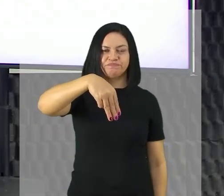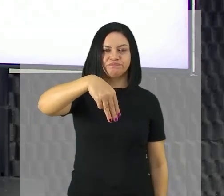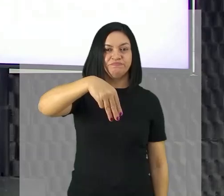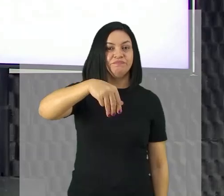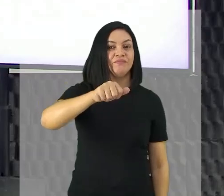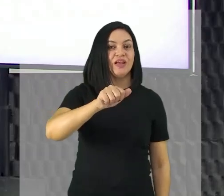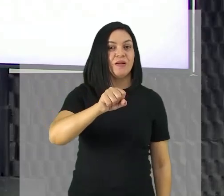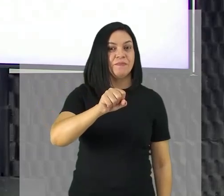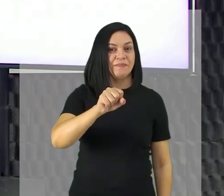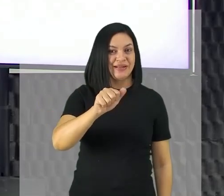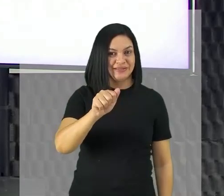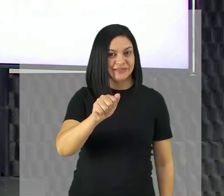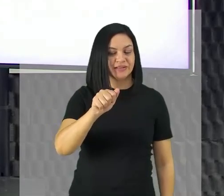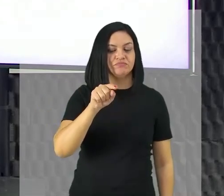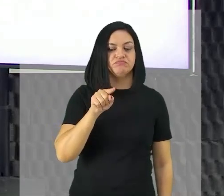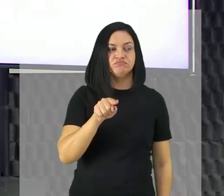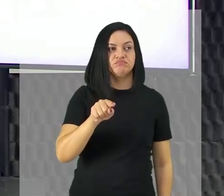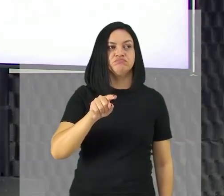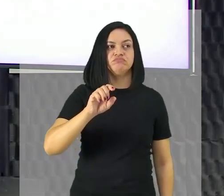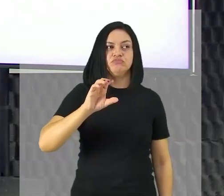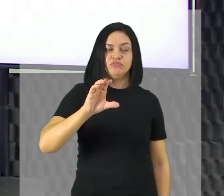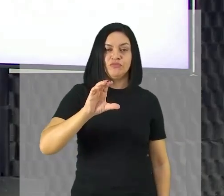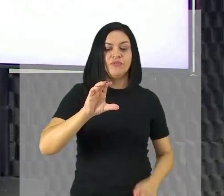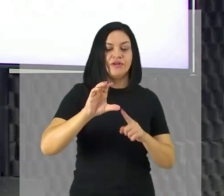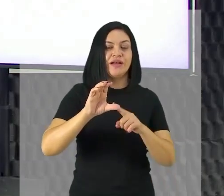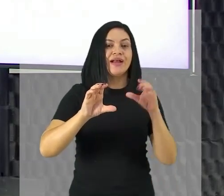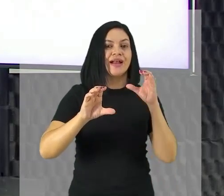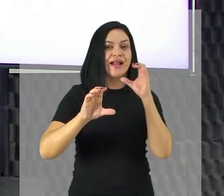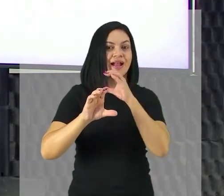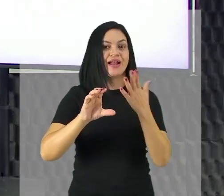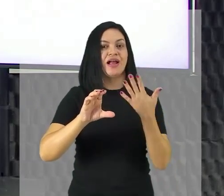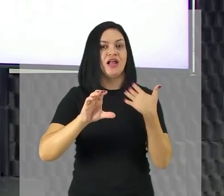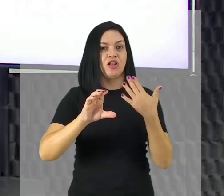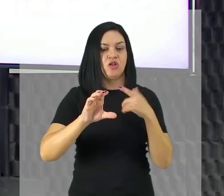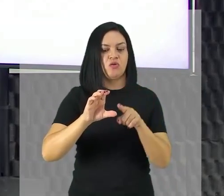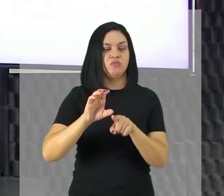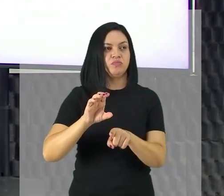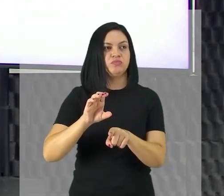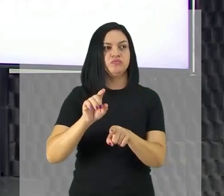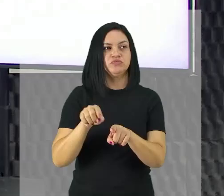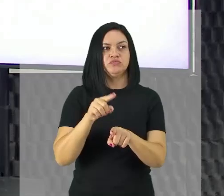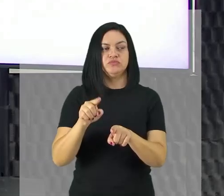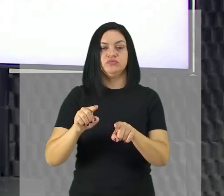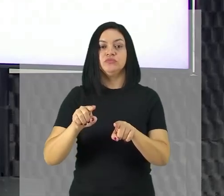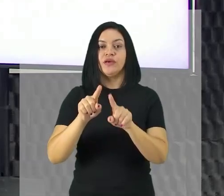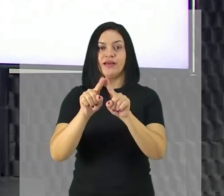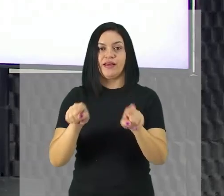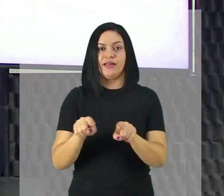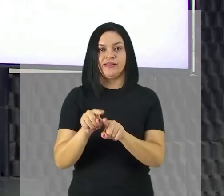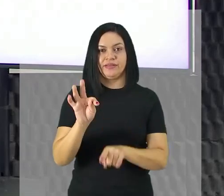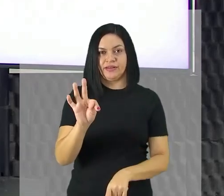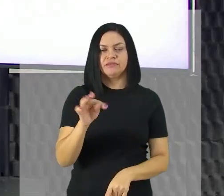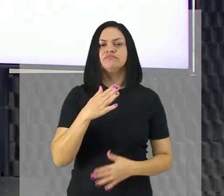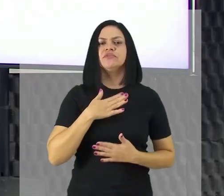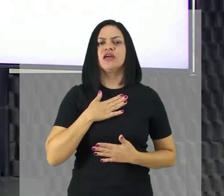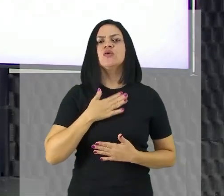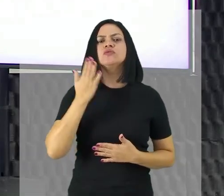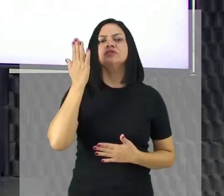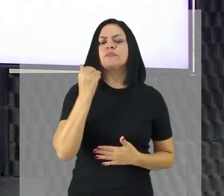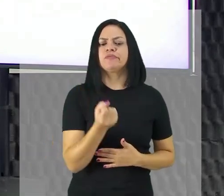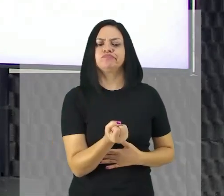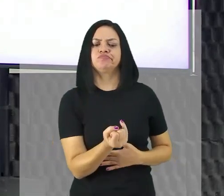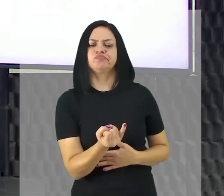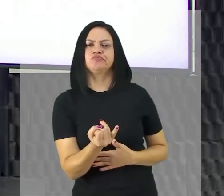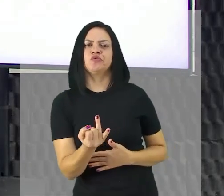específico, variação de temperatura. Para eu saber qual é a quantidade